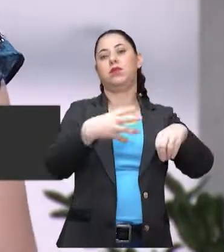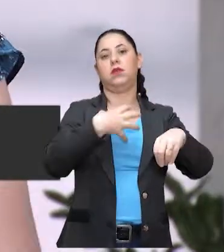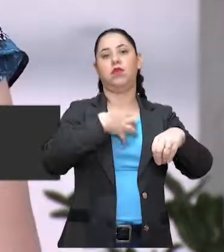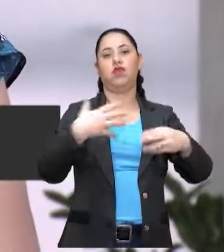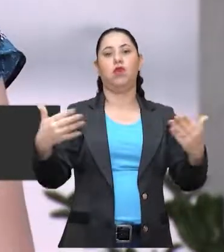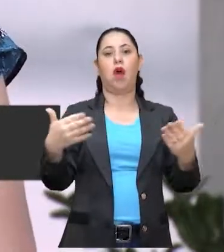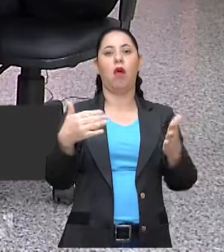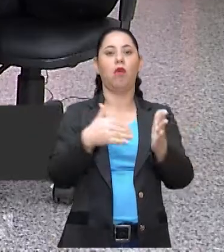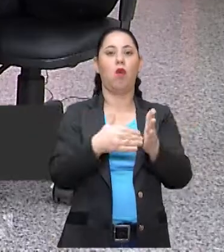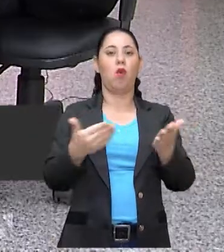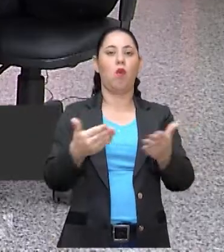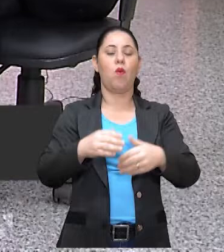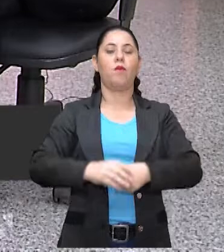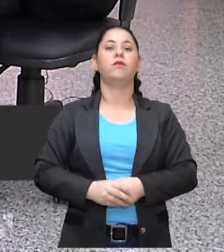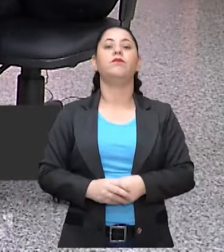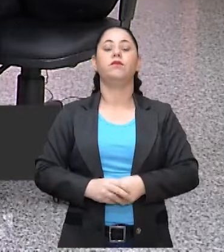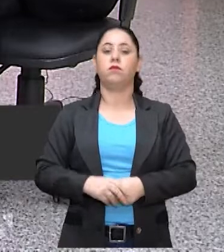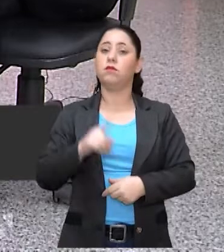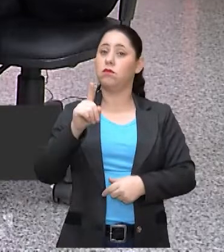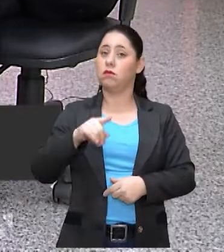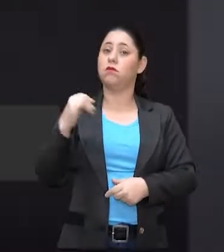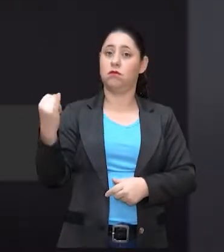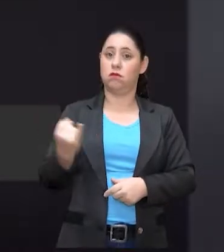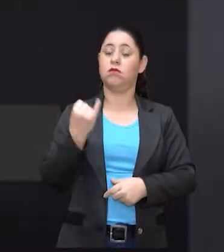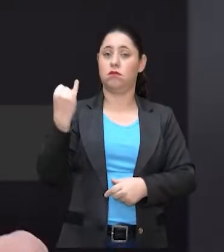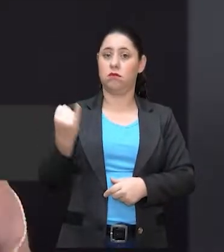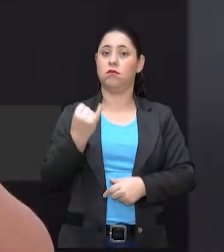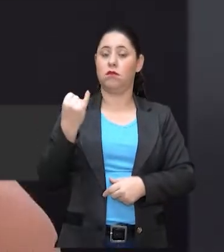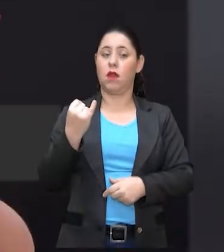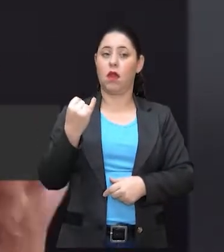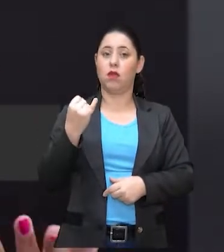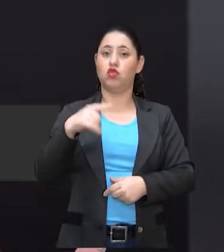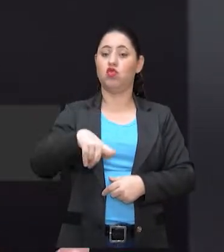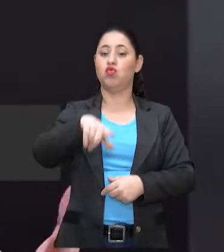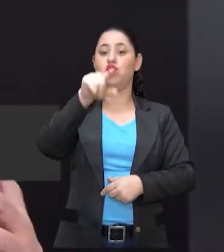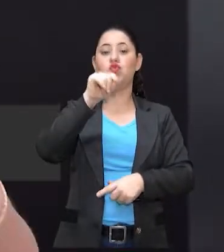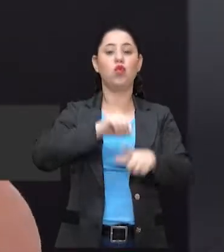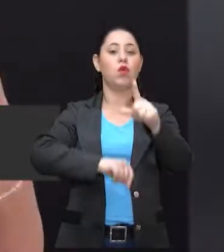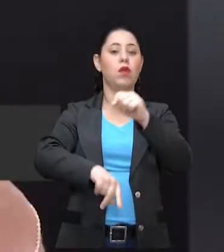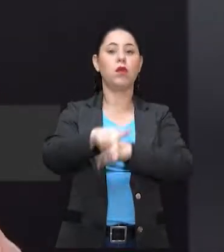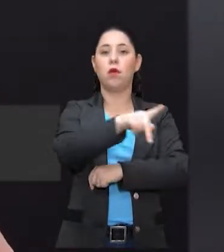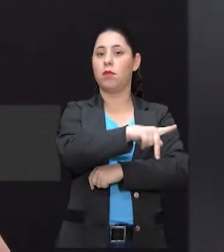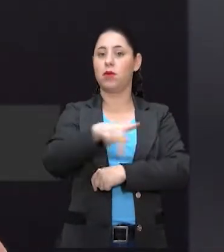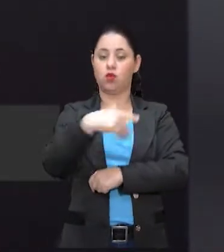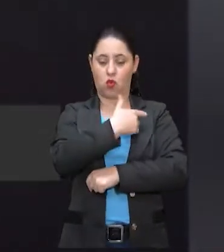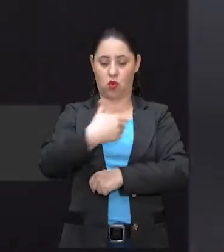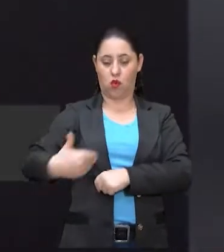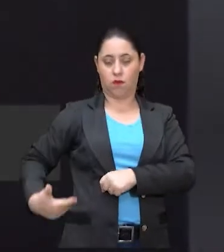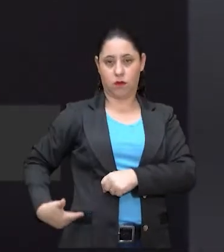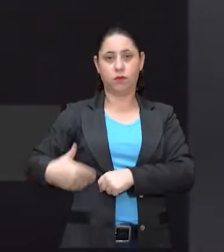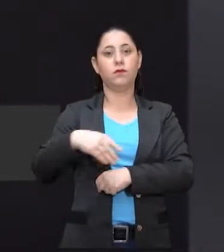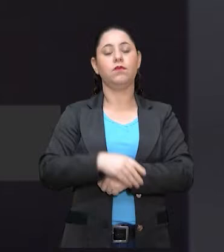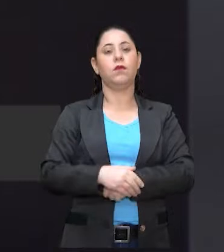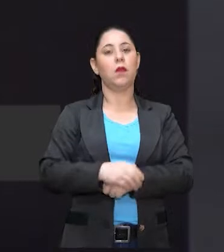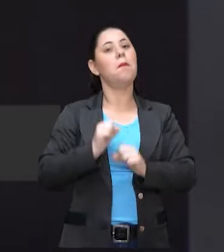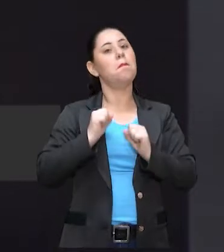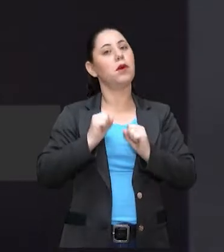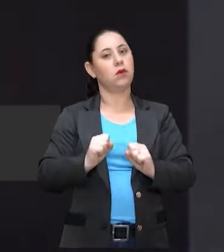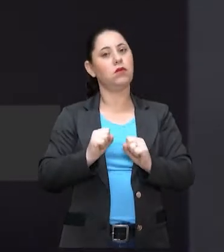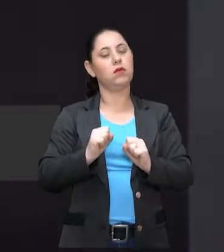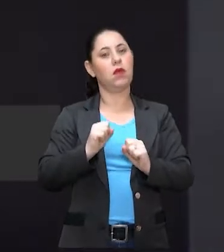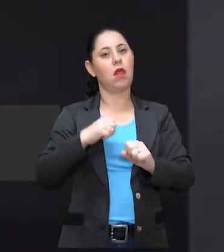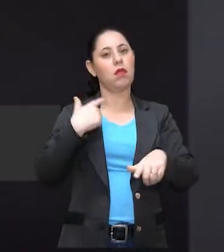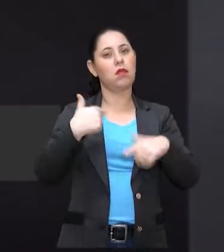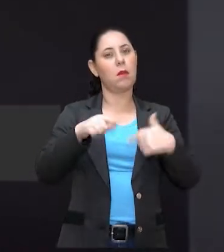prejuízos que a gente está sentindo até agora. Então é muito importante que, uma vez eleito, né, o presidente ou o governador, enfim, que ele